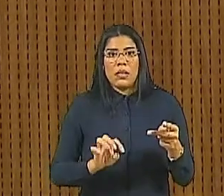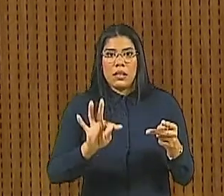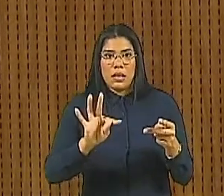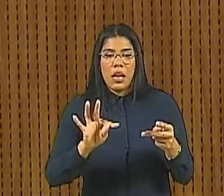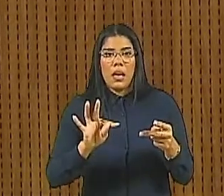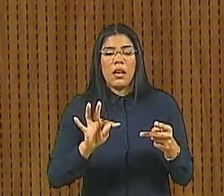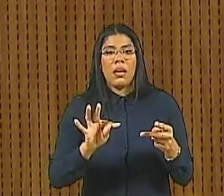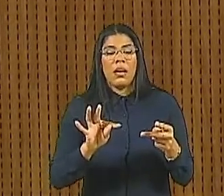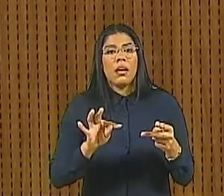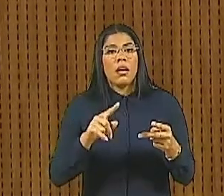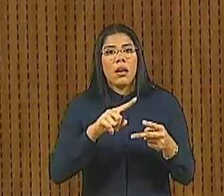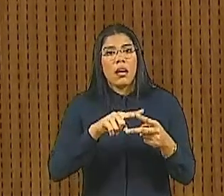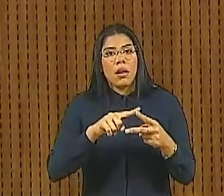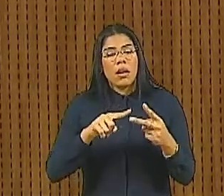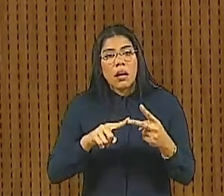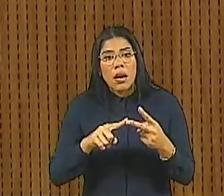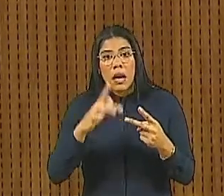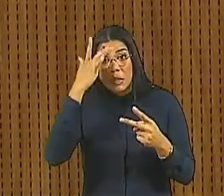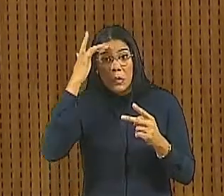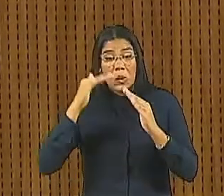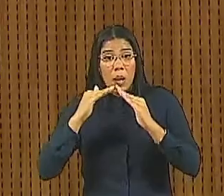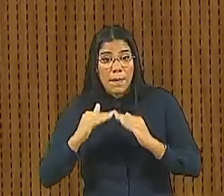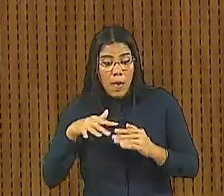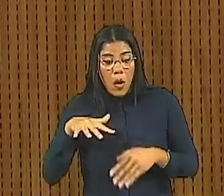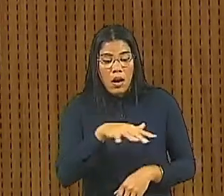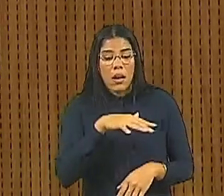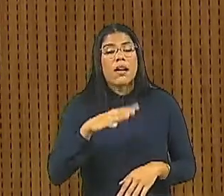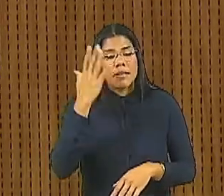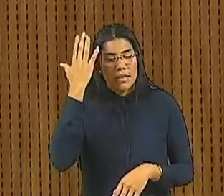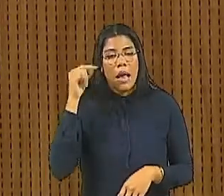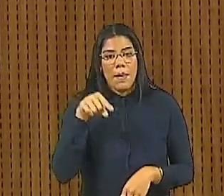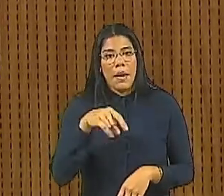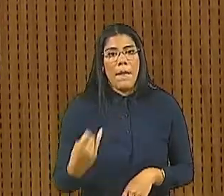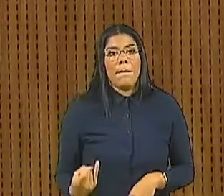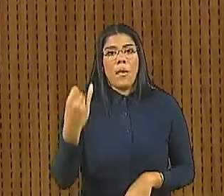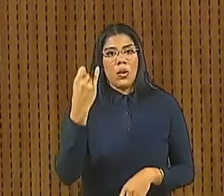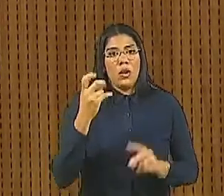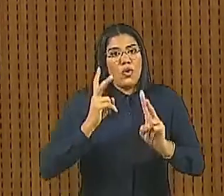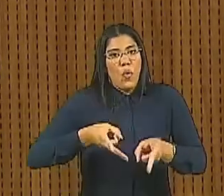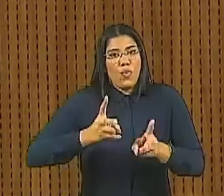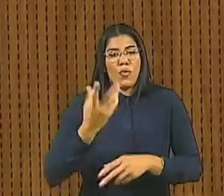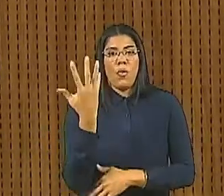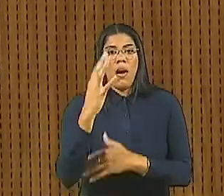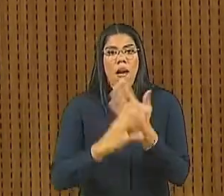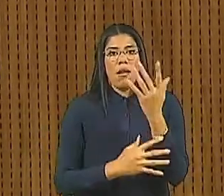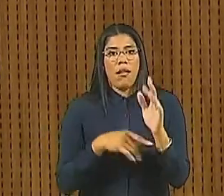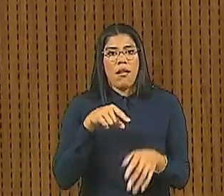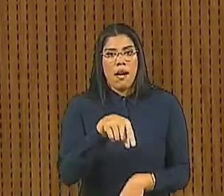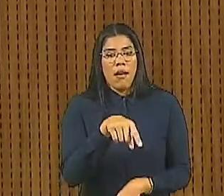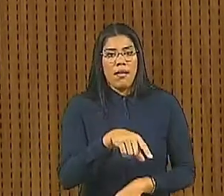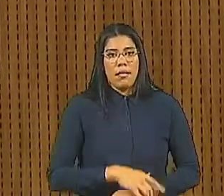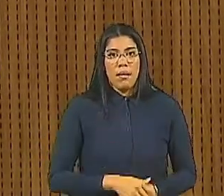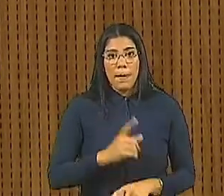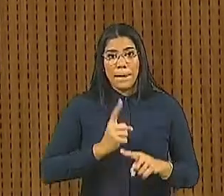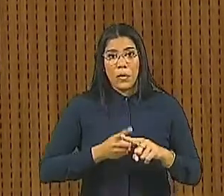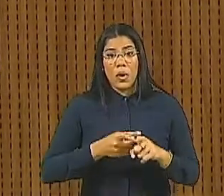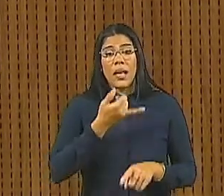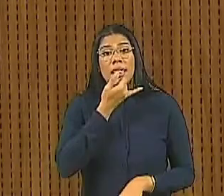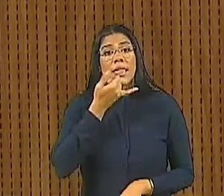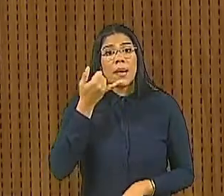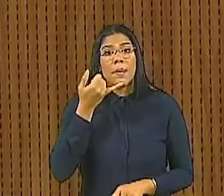Chapada, porque sabe que a água das mais de 600 fontes já cadastradas, ela depende da floresta em